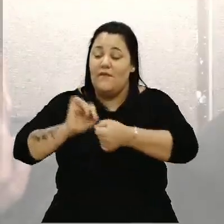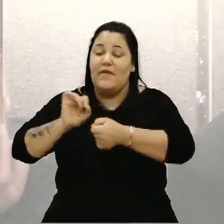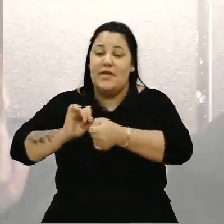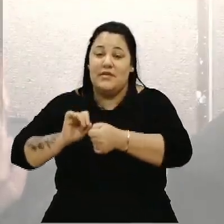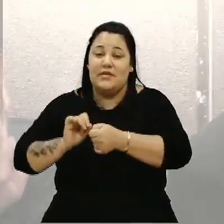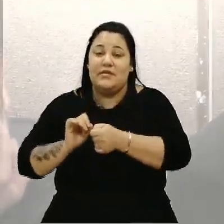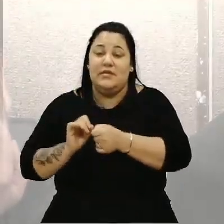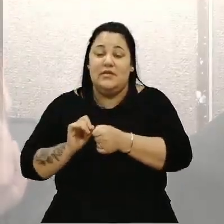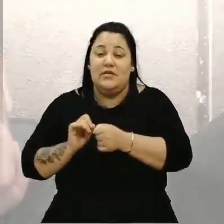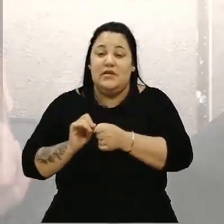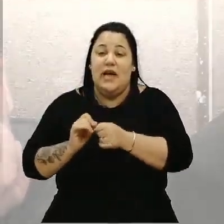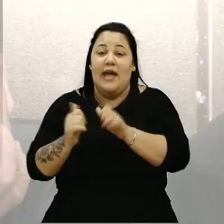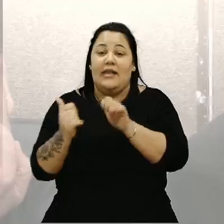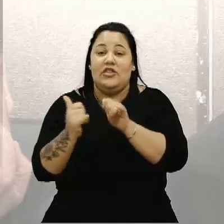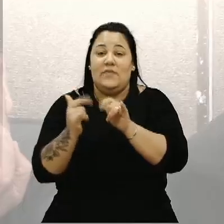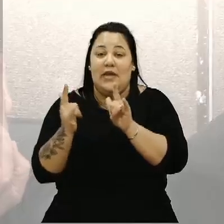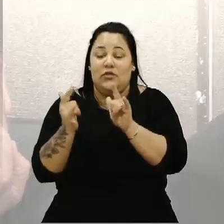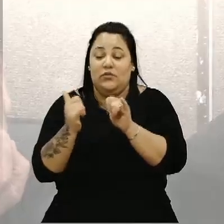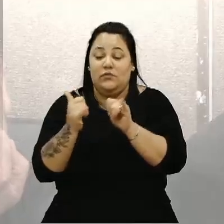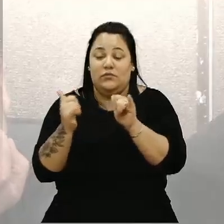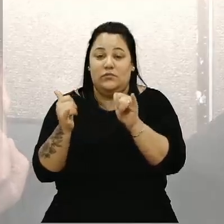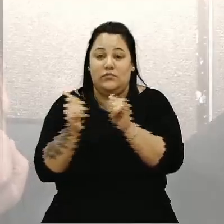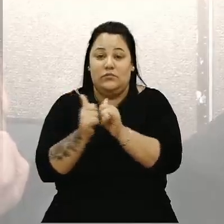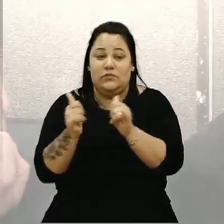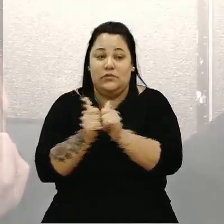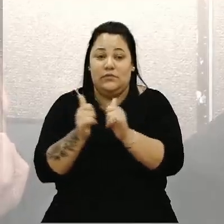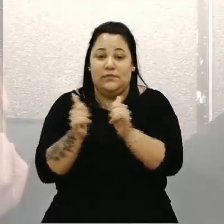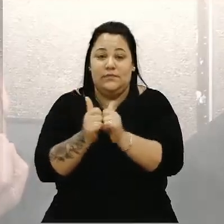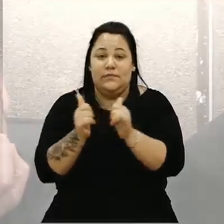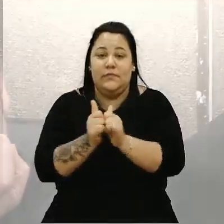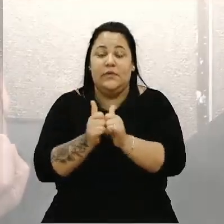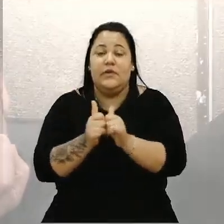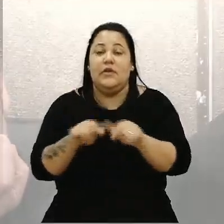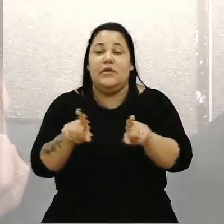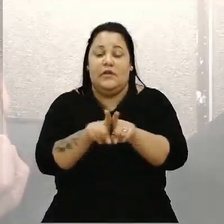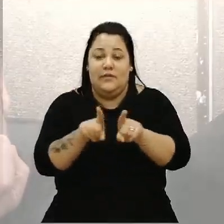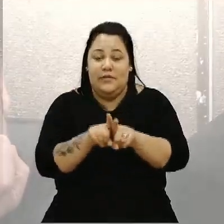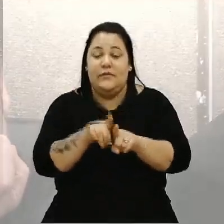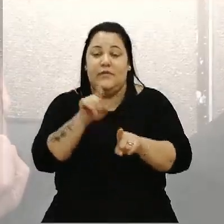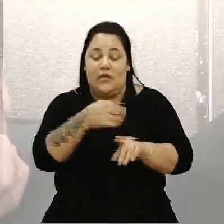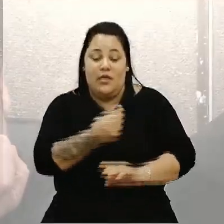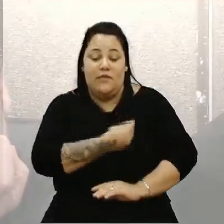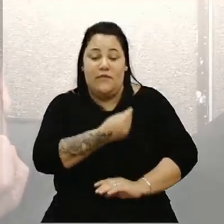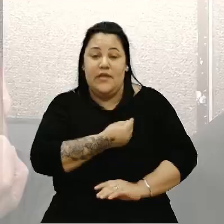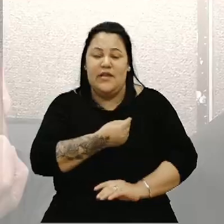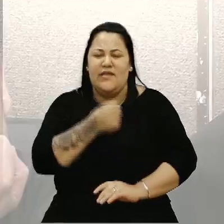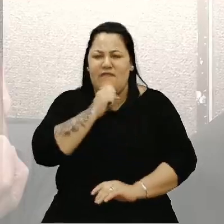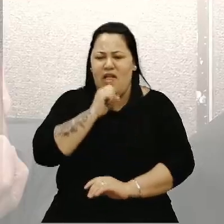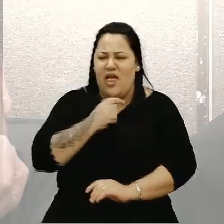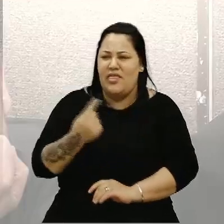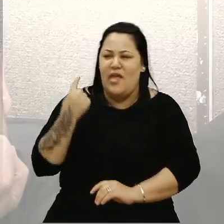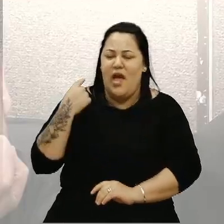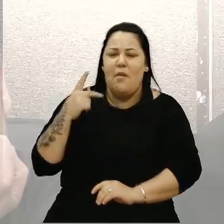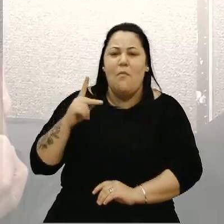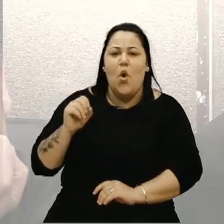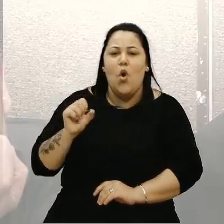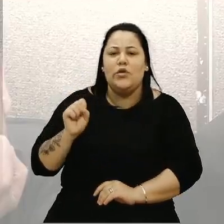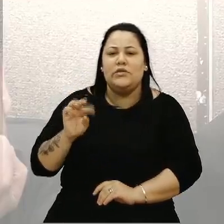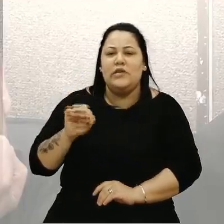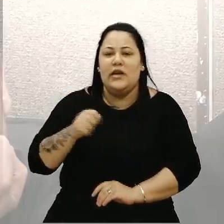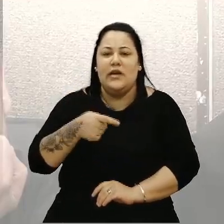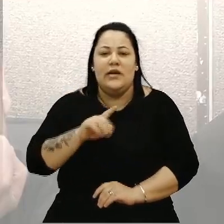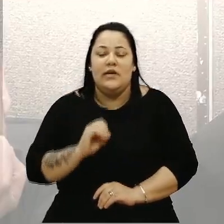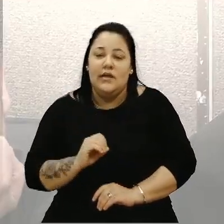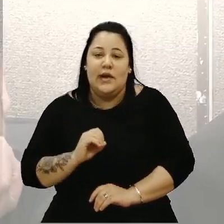consultório, foi diretor clínico do Complexo Centro A Vida, antigo Postão, e atuou na Unidade